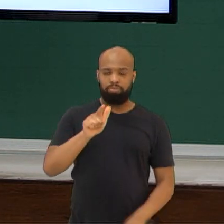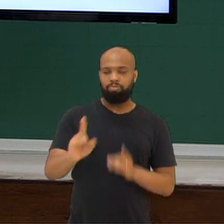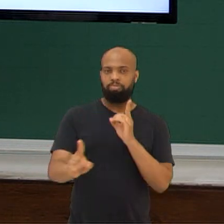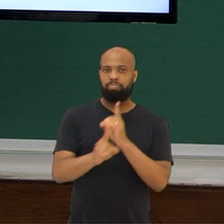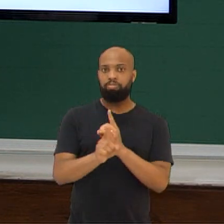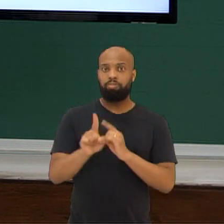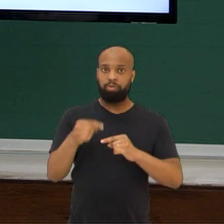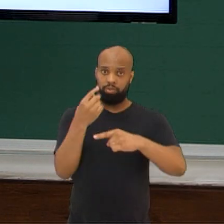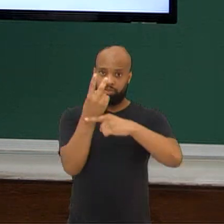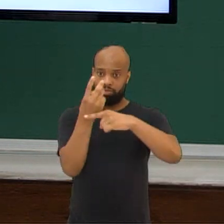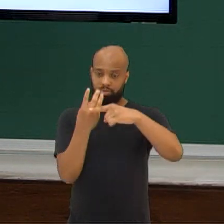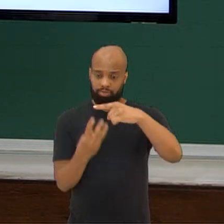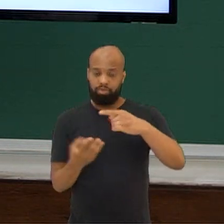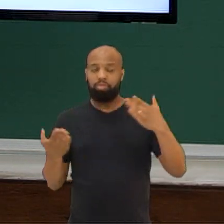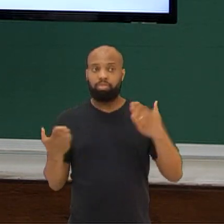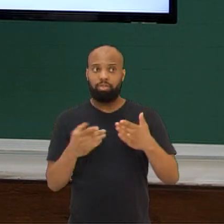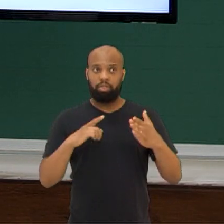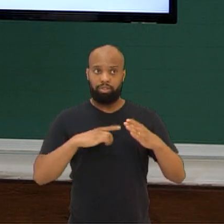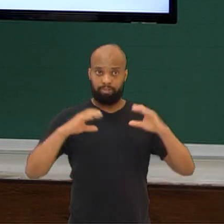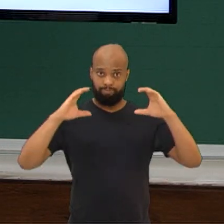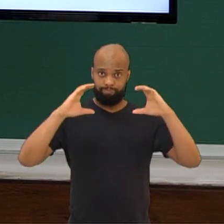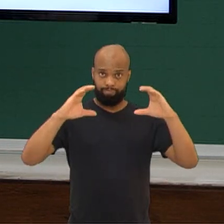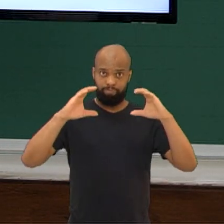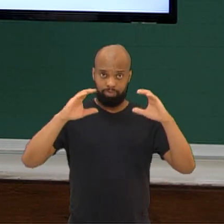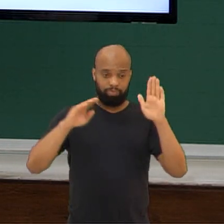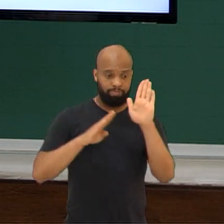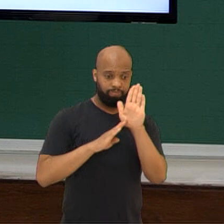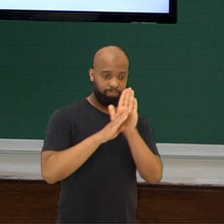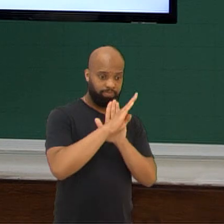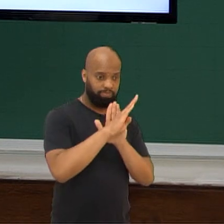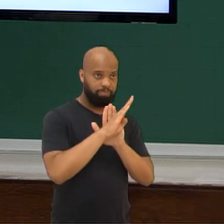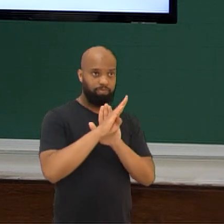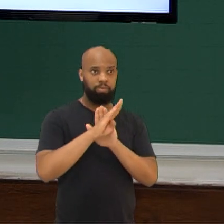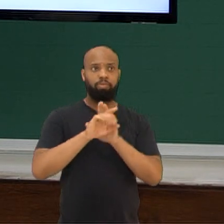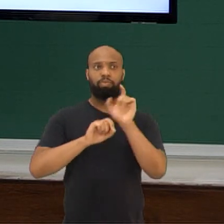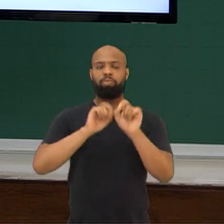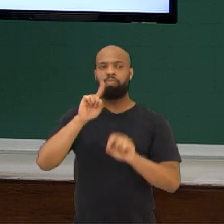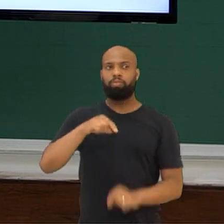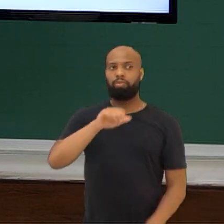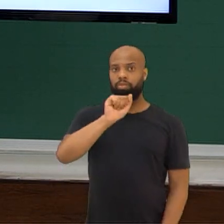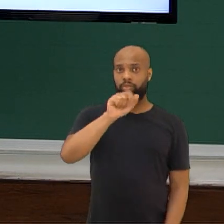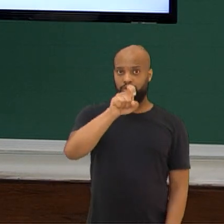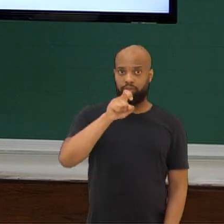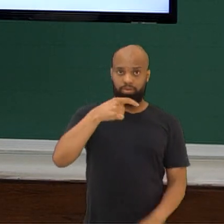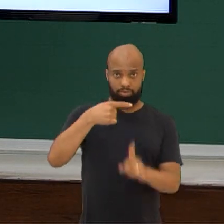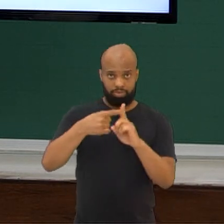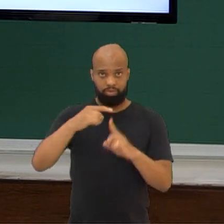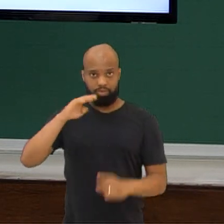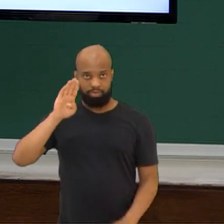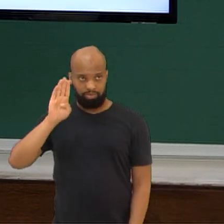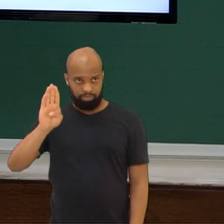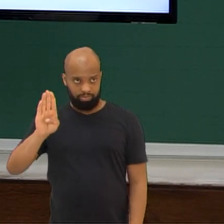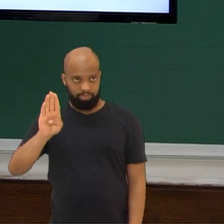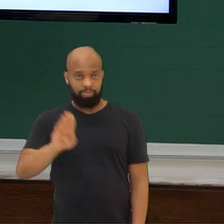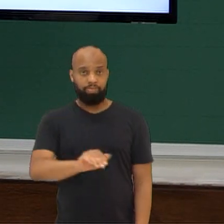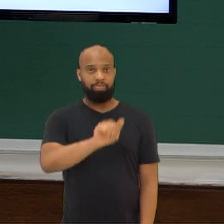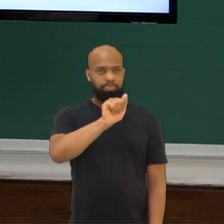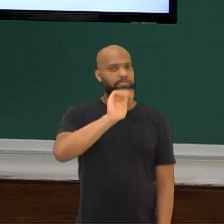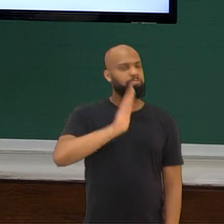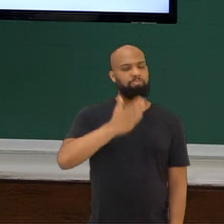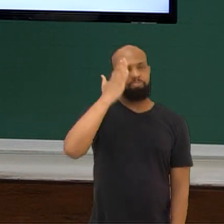substituir dentro da minha função da reta, f de x igual a x mais b, sendo que o